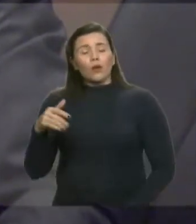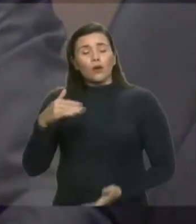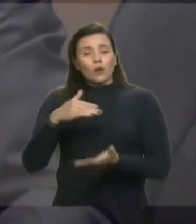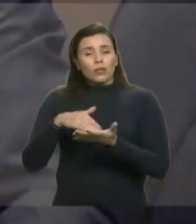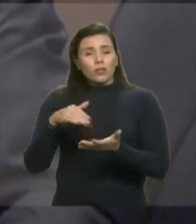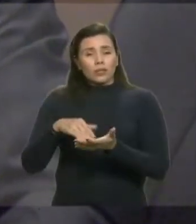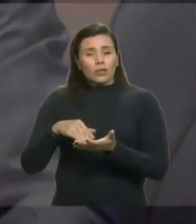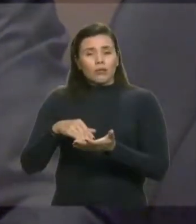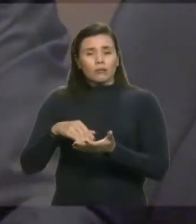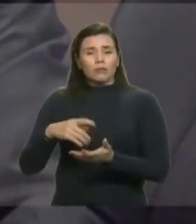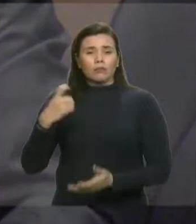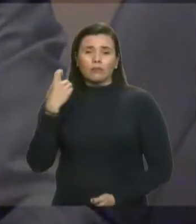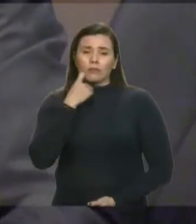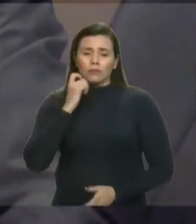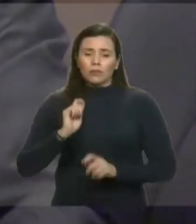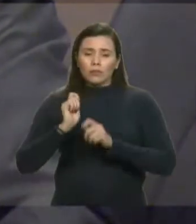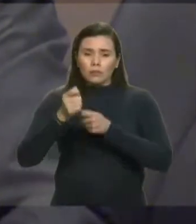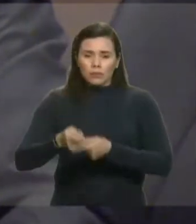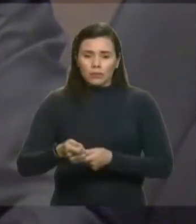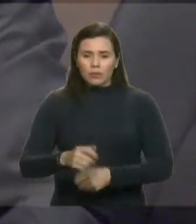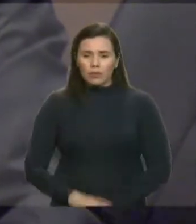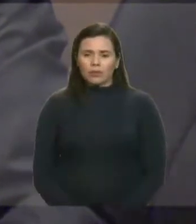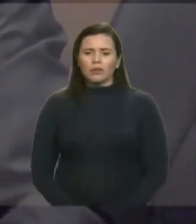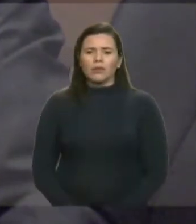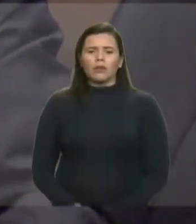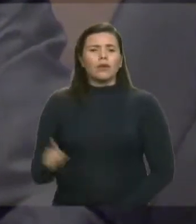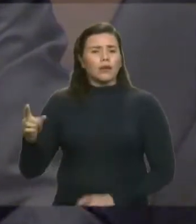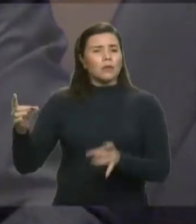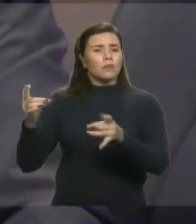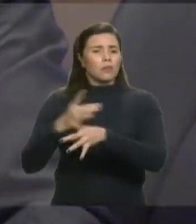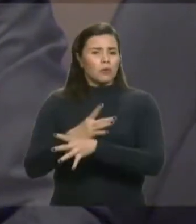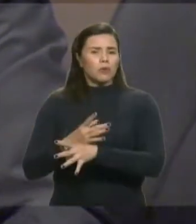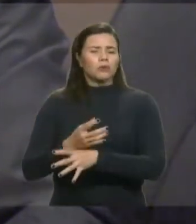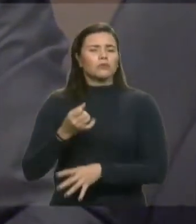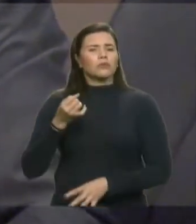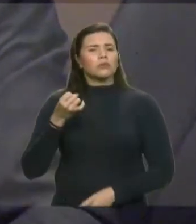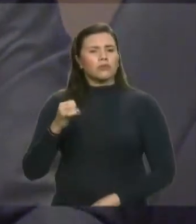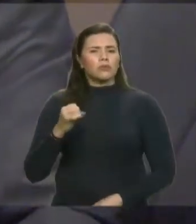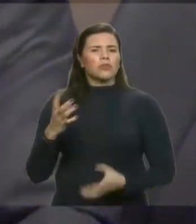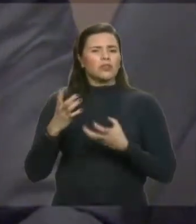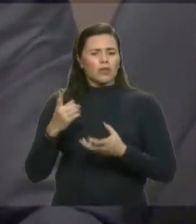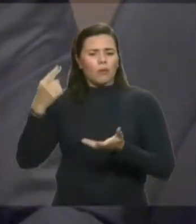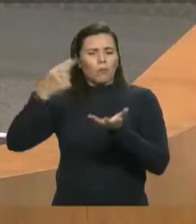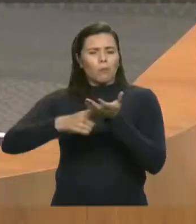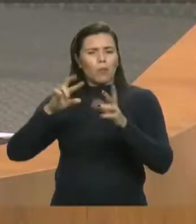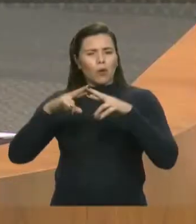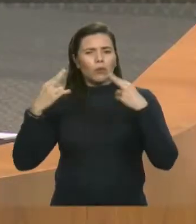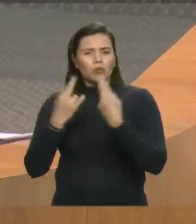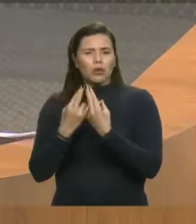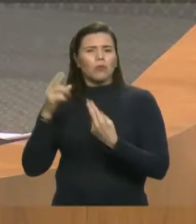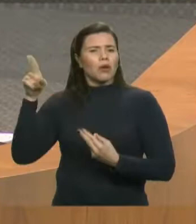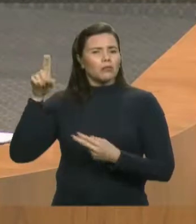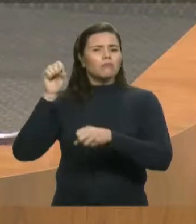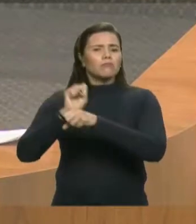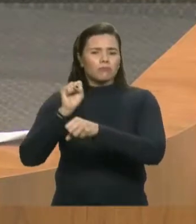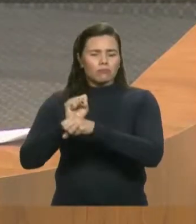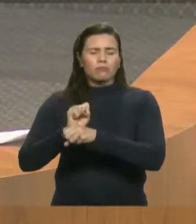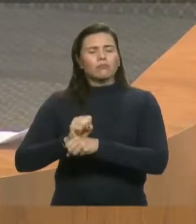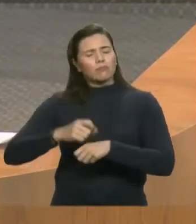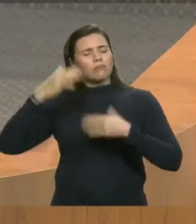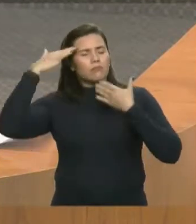colocou à disposição que a hora que nós tivermos disponibilidade, ele está lá nos aguardando. Muito obrigado. Fico muito feliz, deputado Hélio, com o